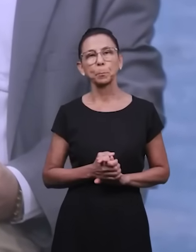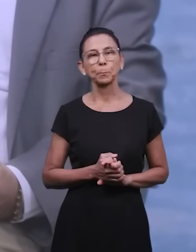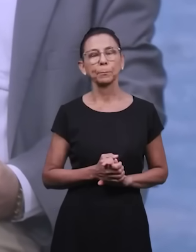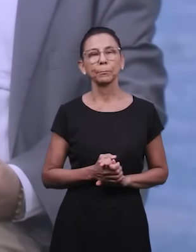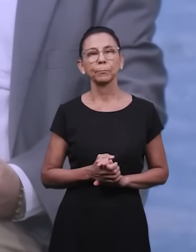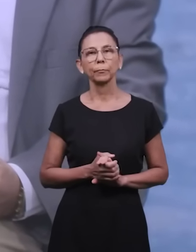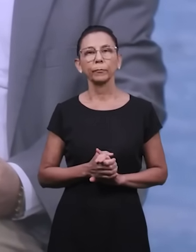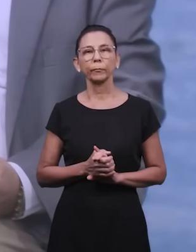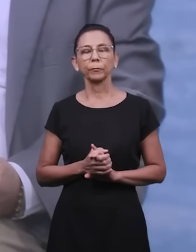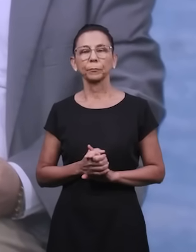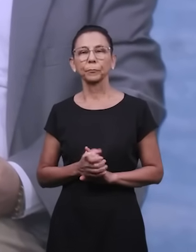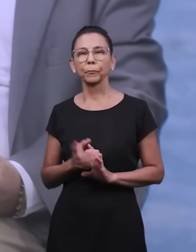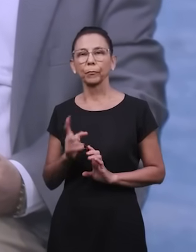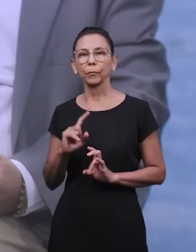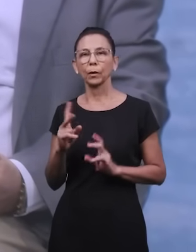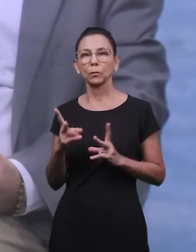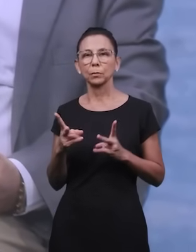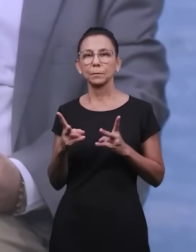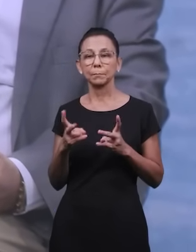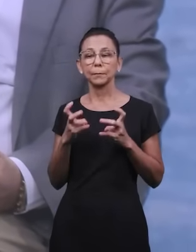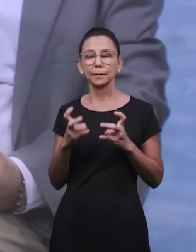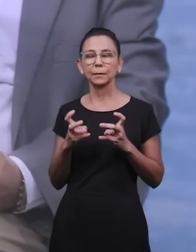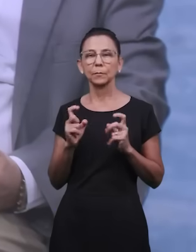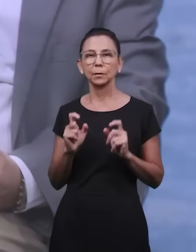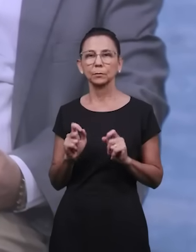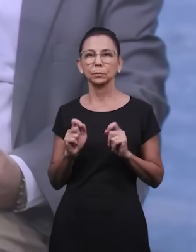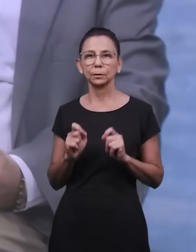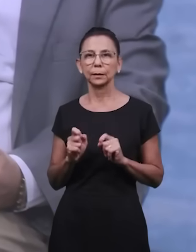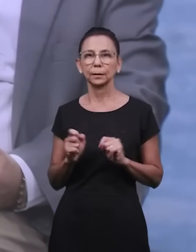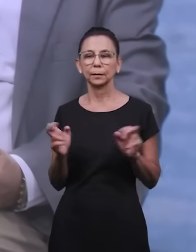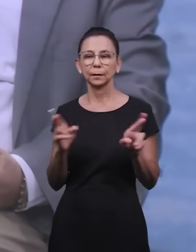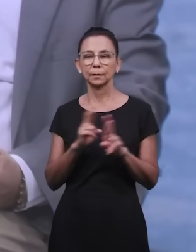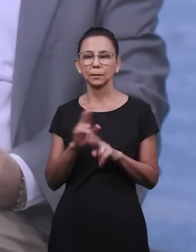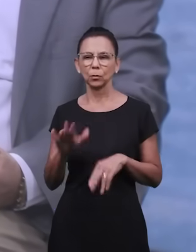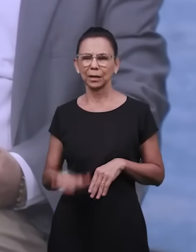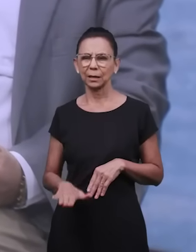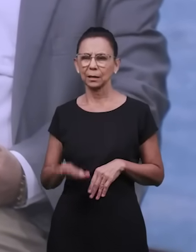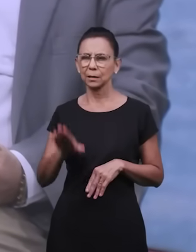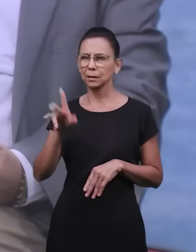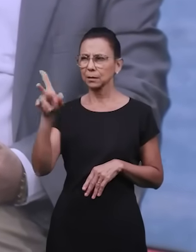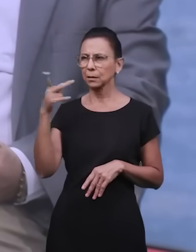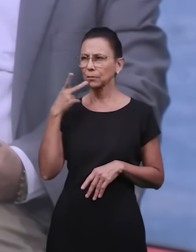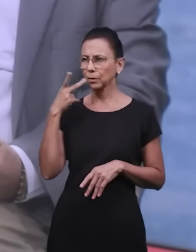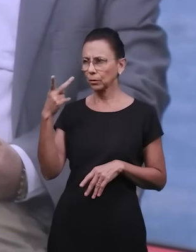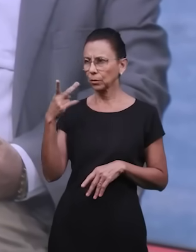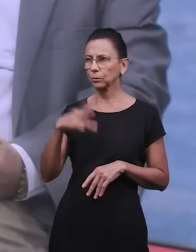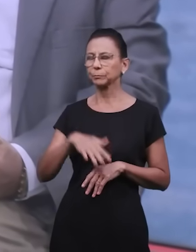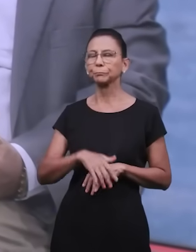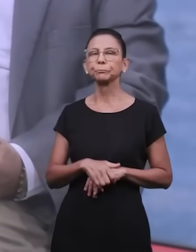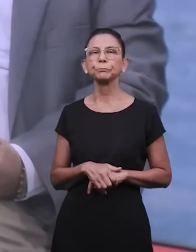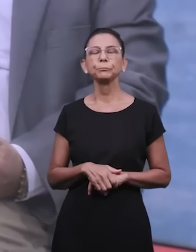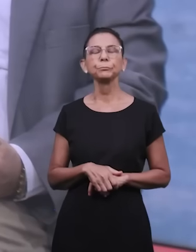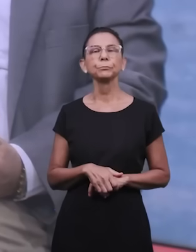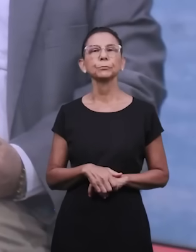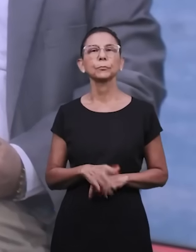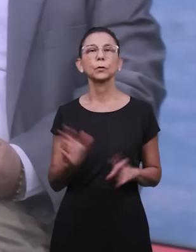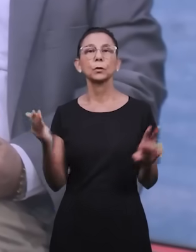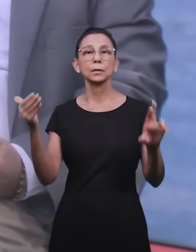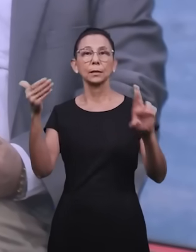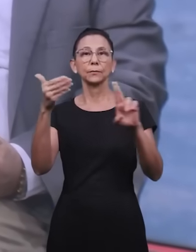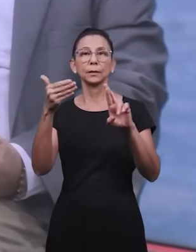percepção, e aqui eu faço um gancho na resposta que você acabou de dar sobre a criança, de que a gente identifica o